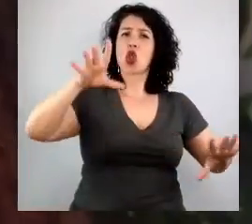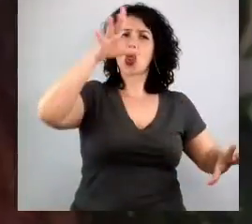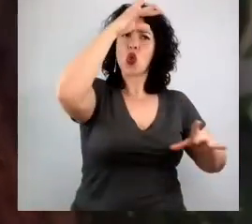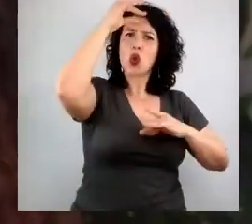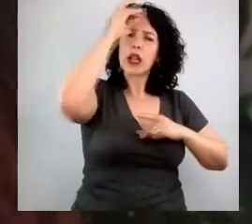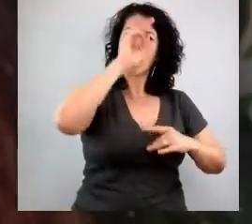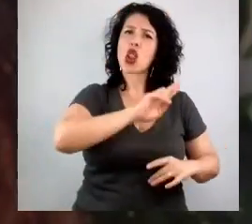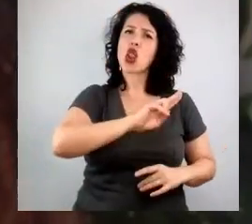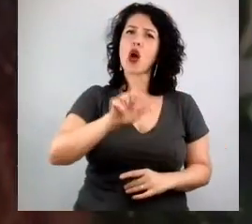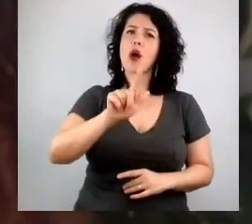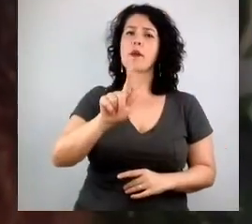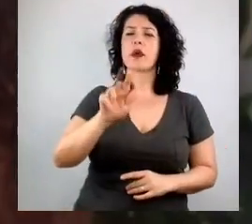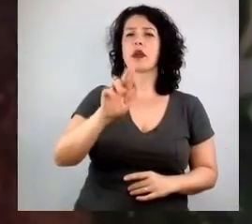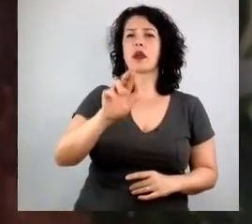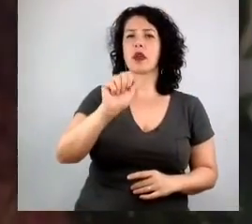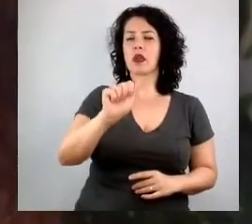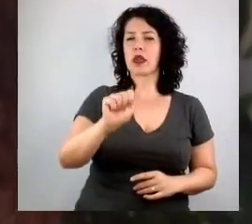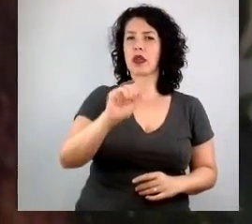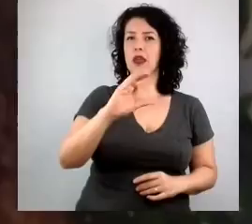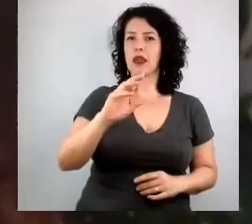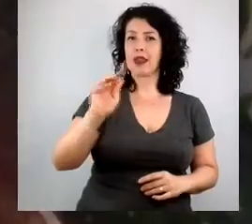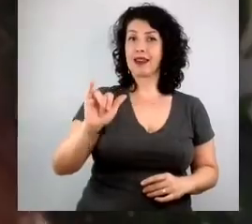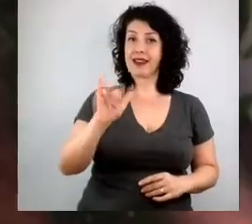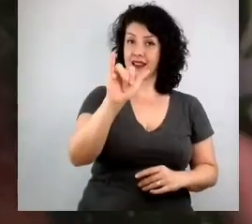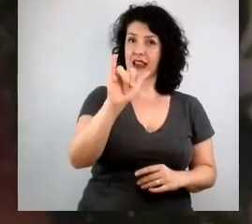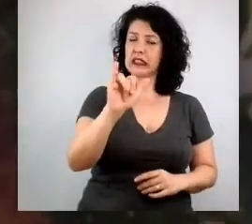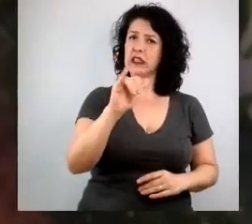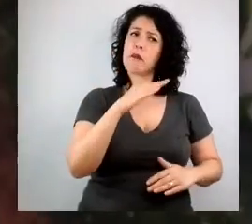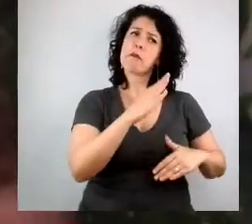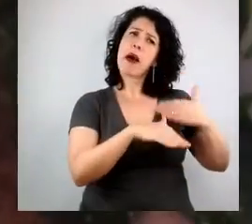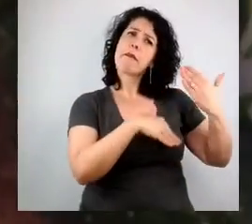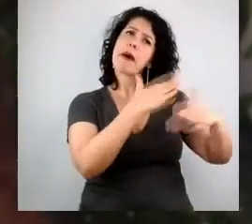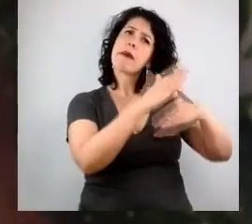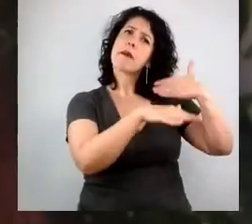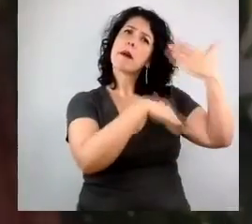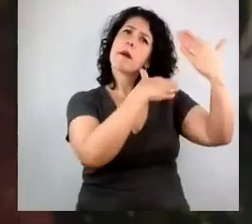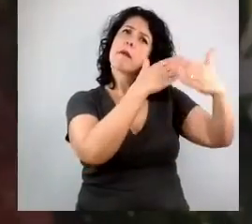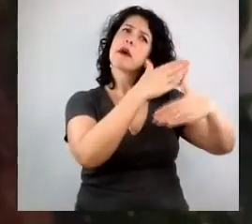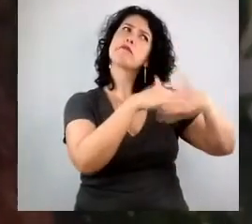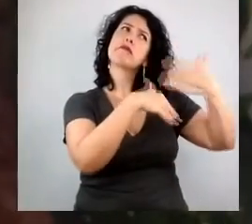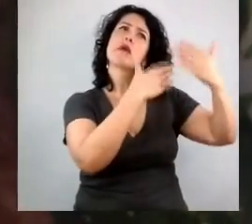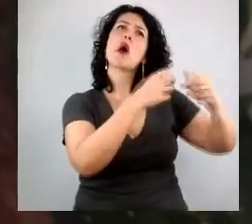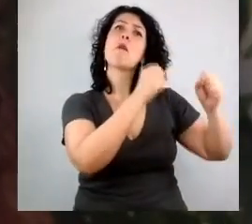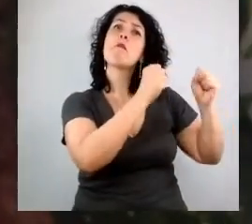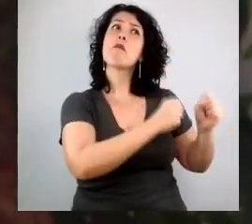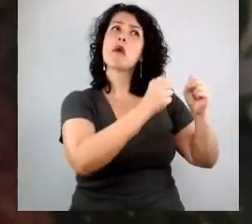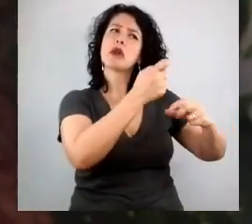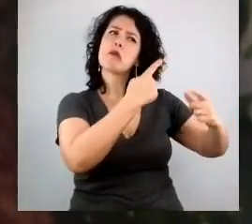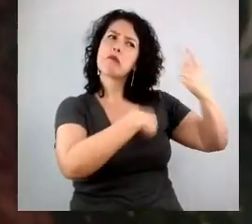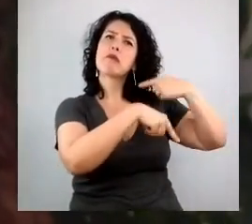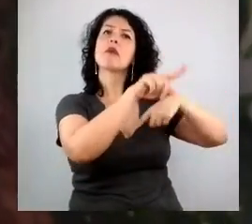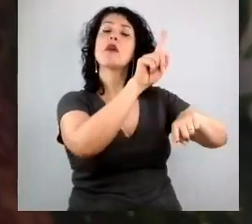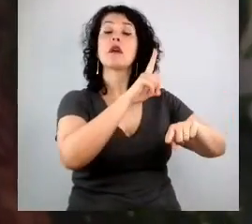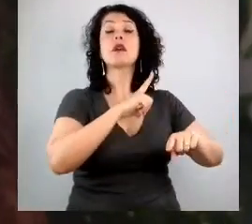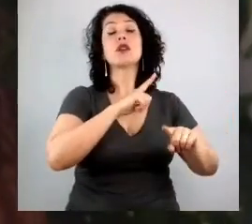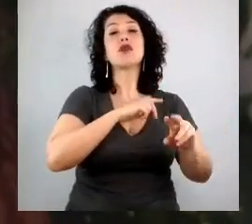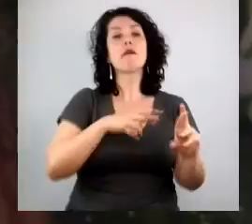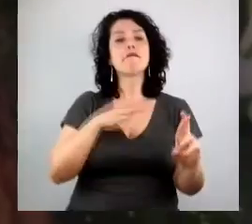se empoderando durante a trama, né? E tinha, assim, uma grande representatividade dentro da novela.